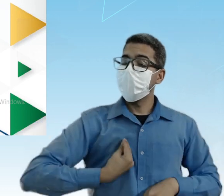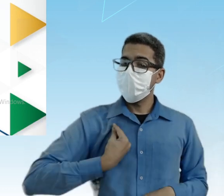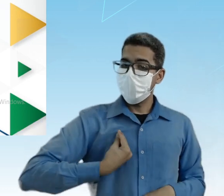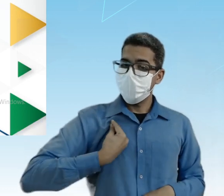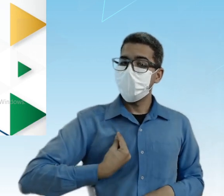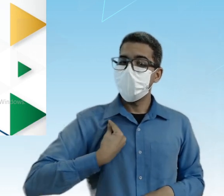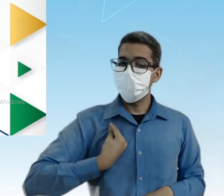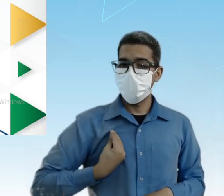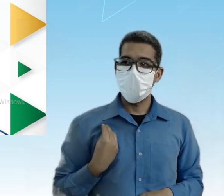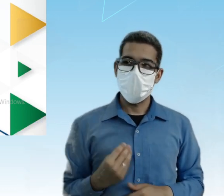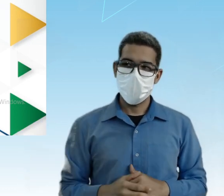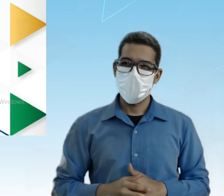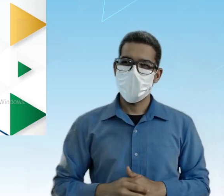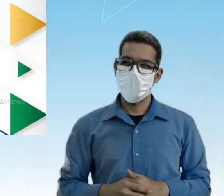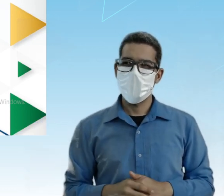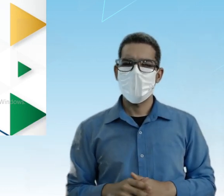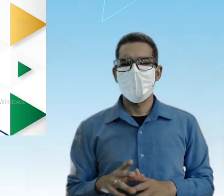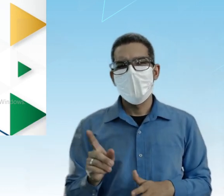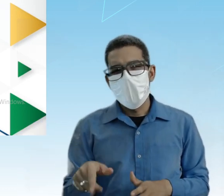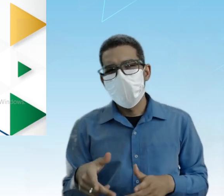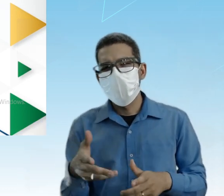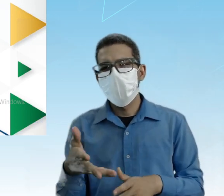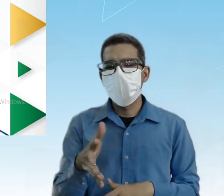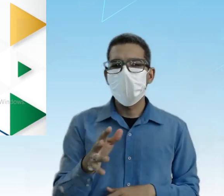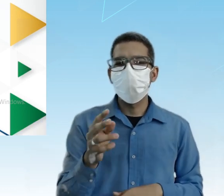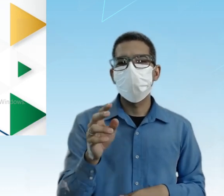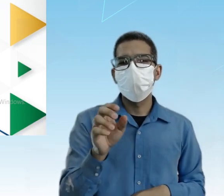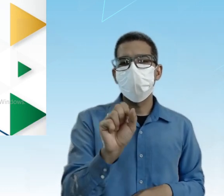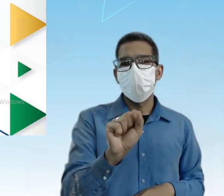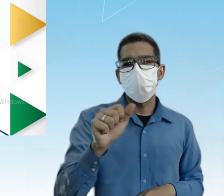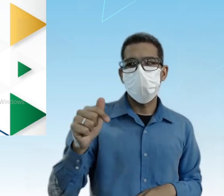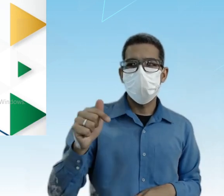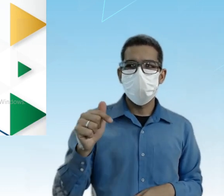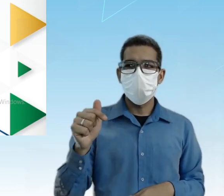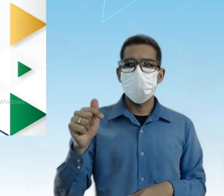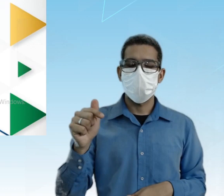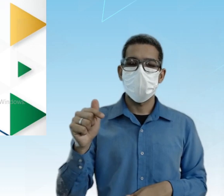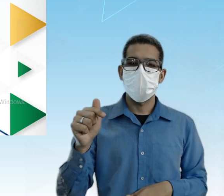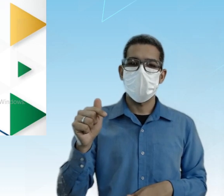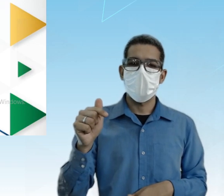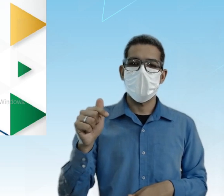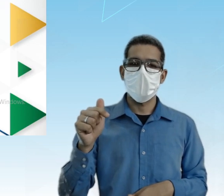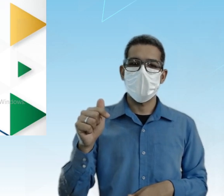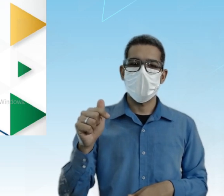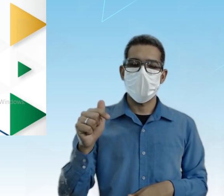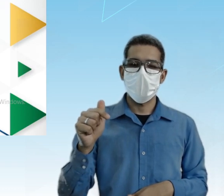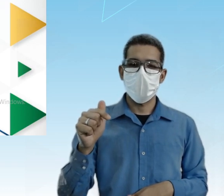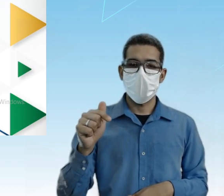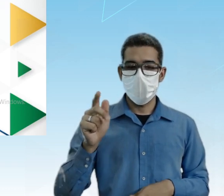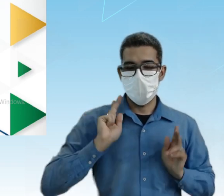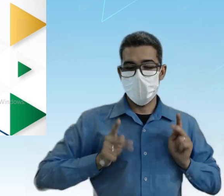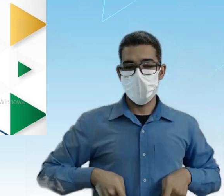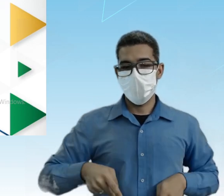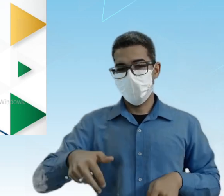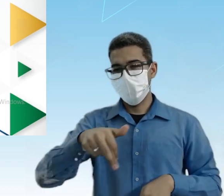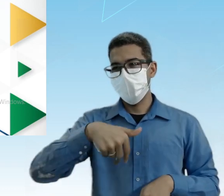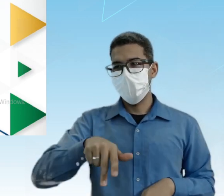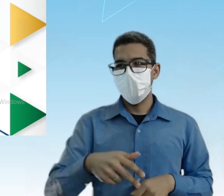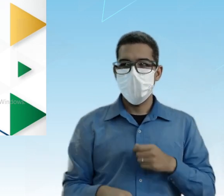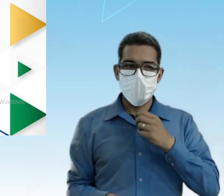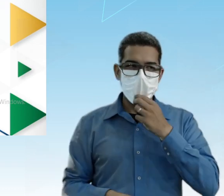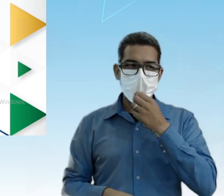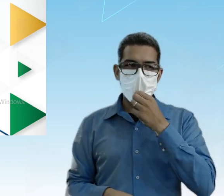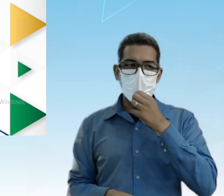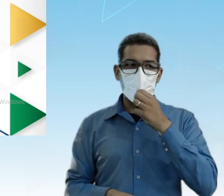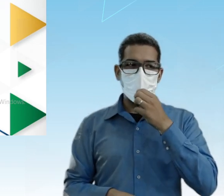80.364.410 habitantes, que chegam a uma densidade demográfica de 87 habitantes por quilômetro quadrado. Então, ele